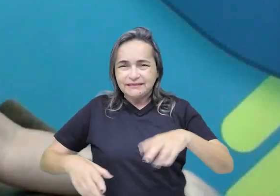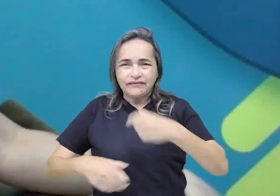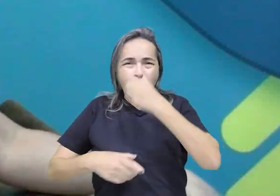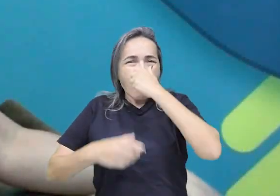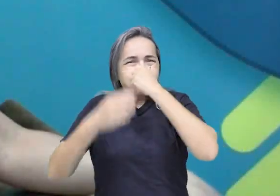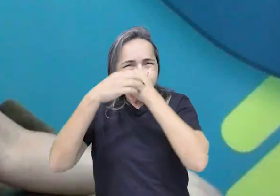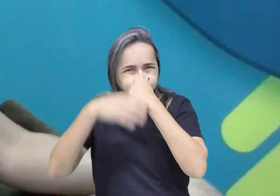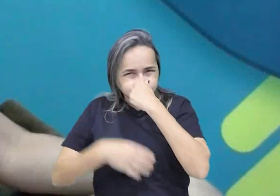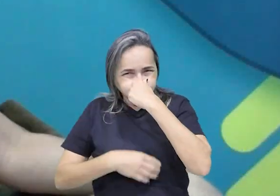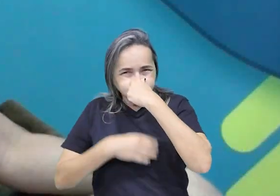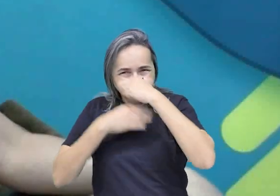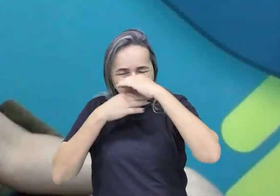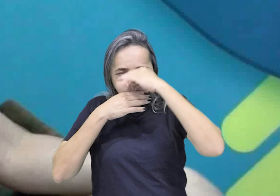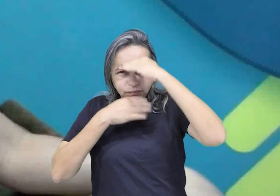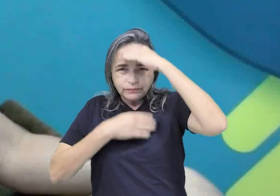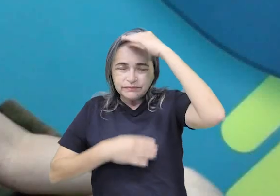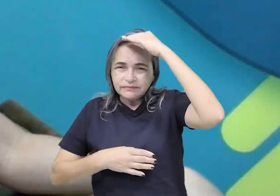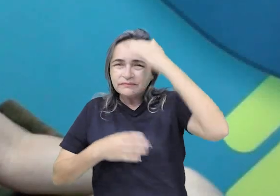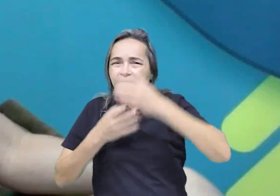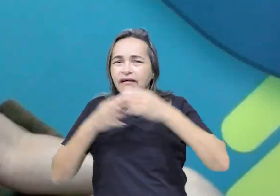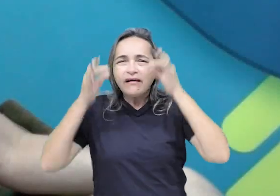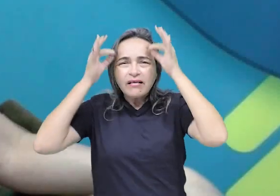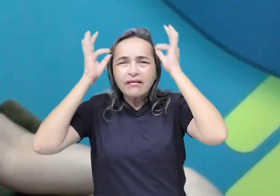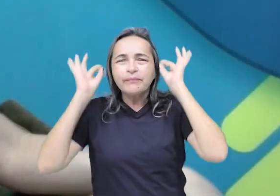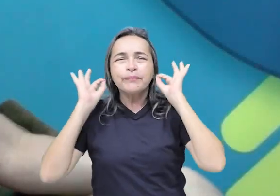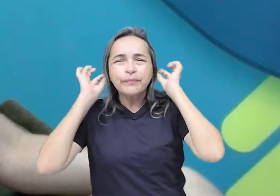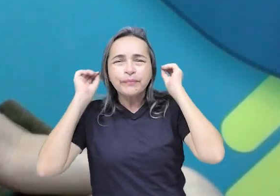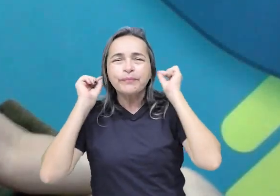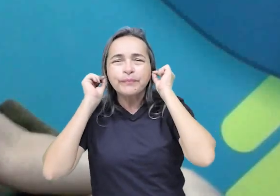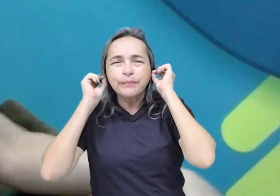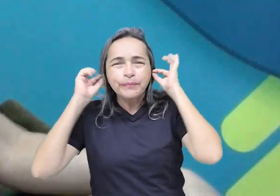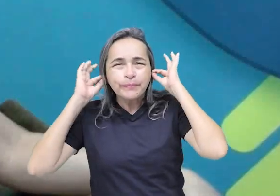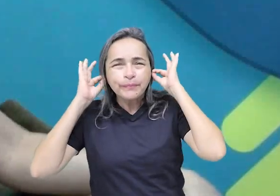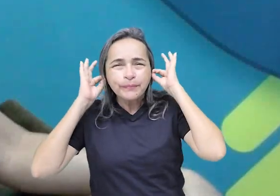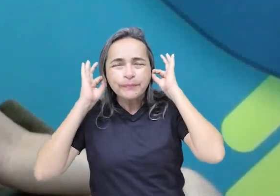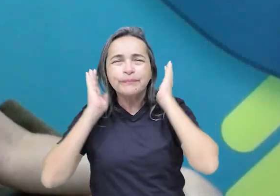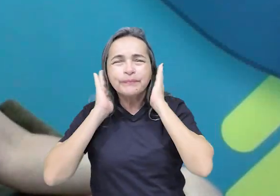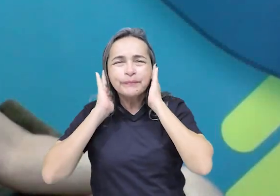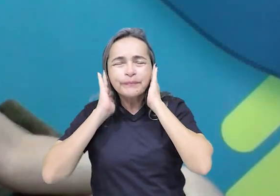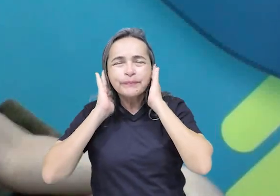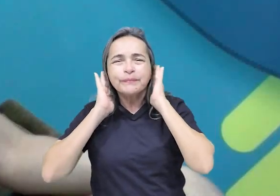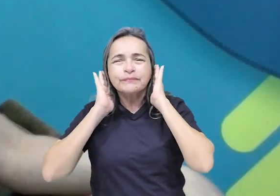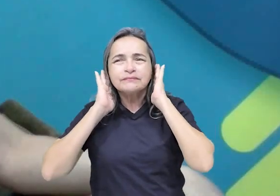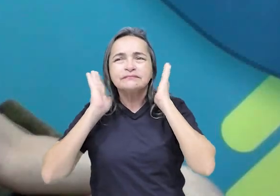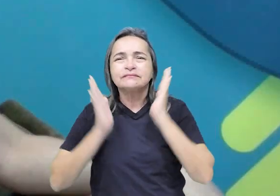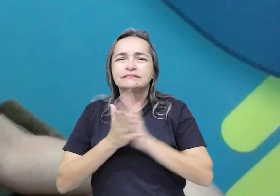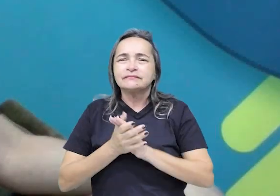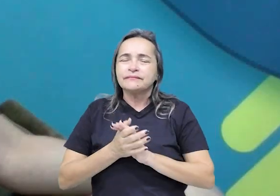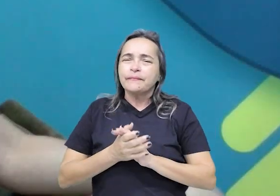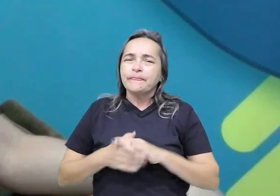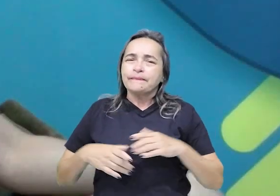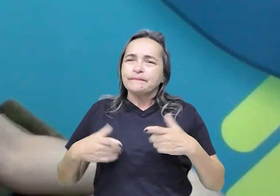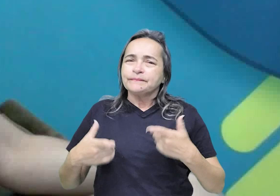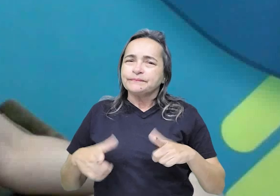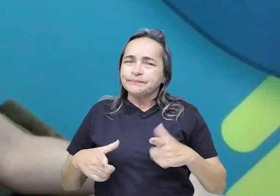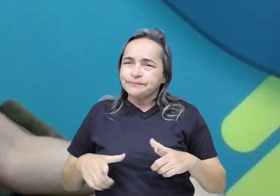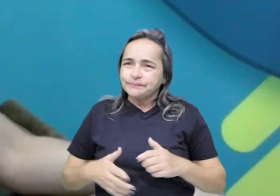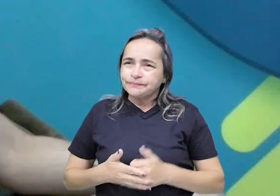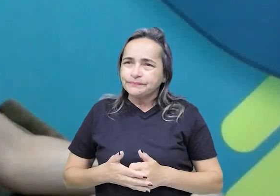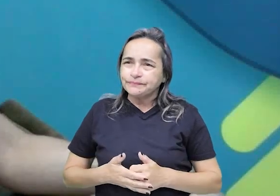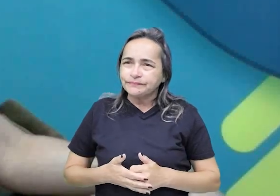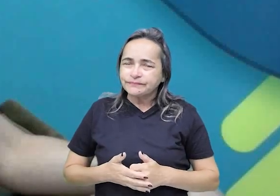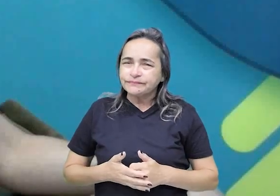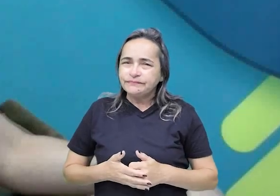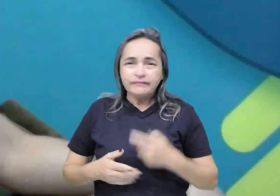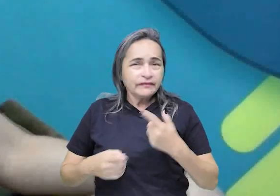tem, né? O cuidado em proteger o ouvido, né? Há situações em que você vai